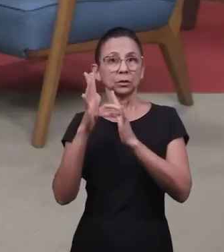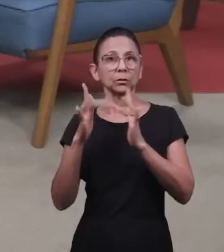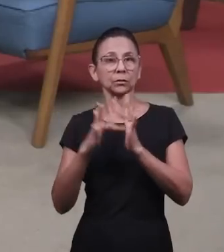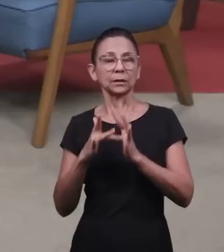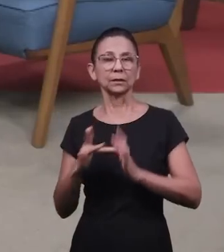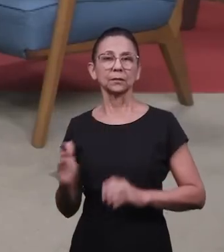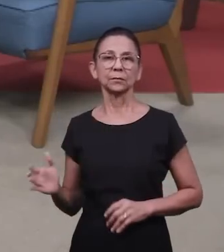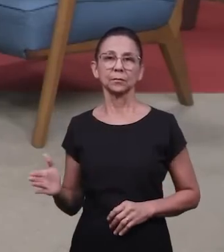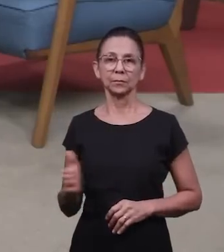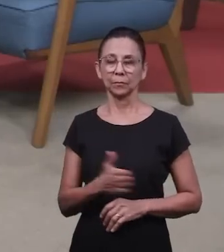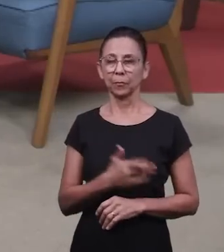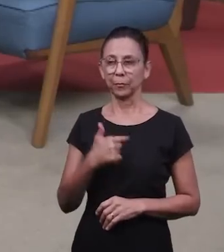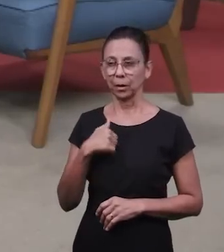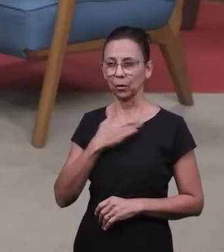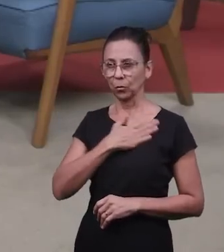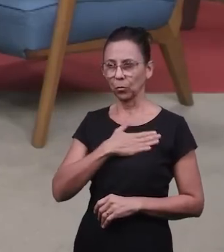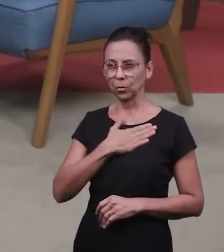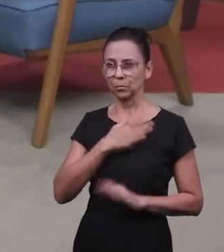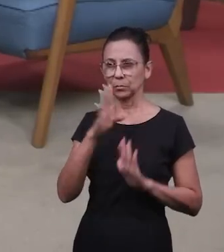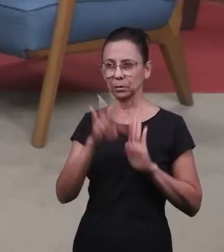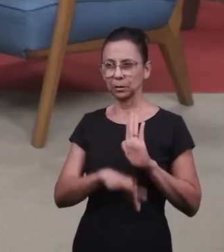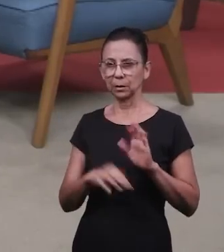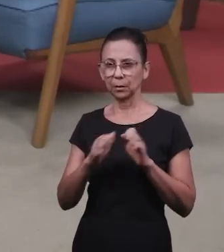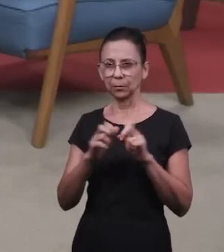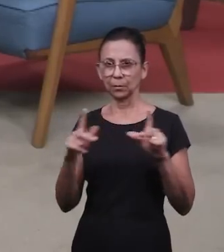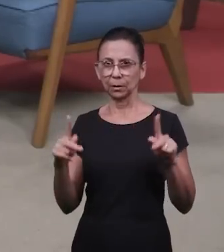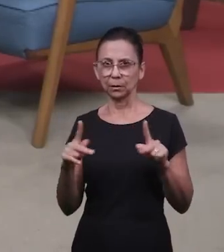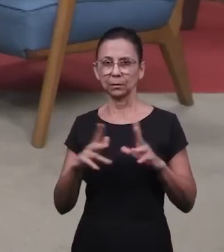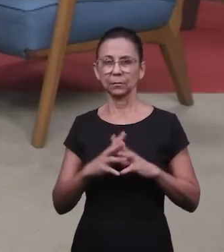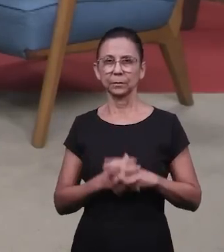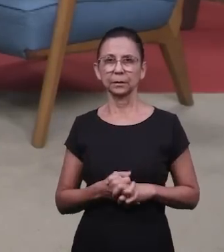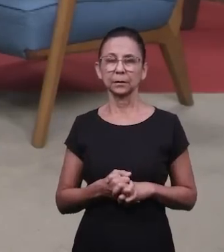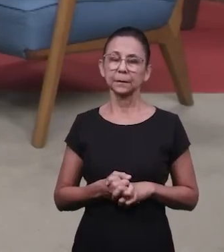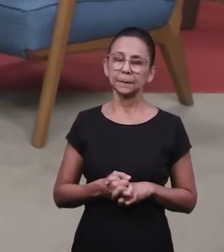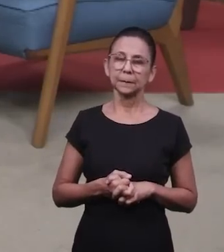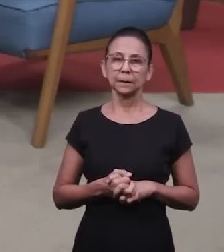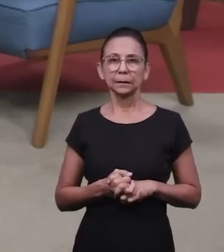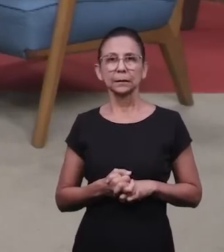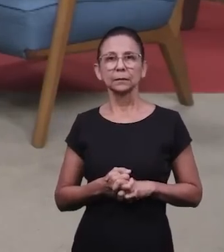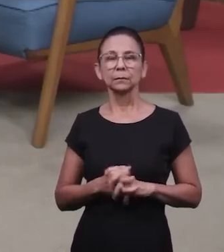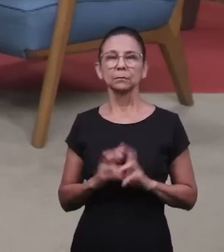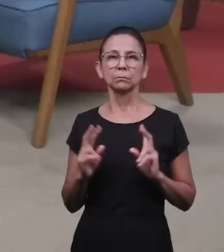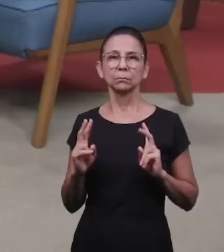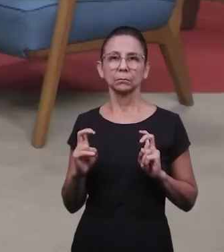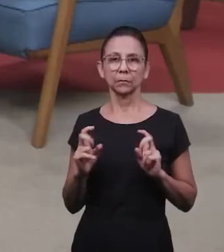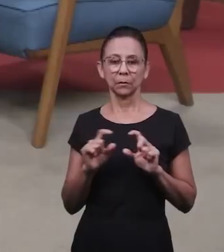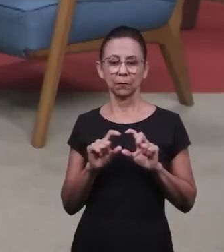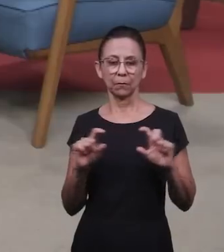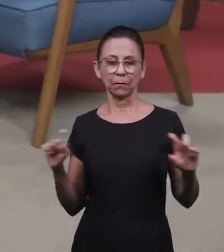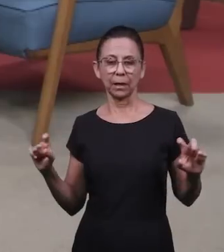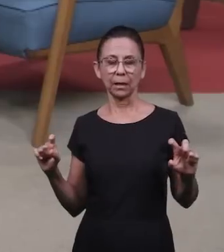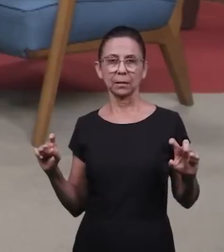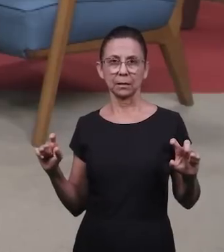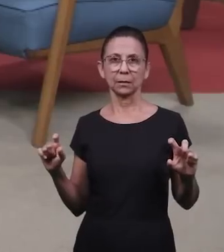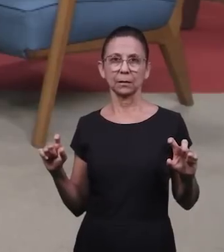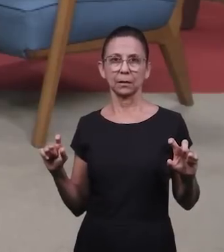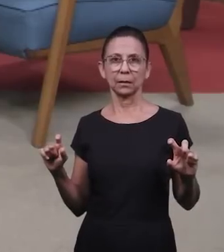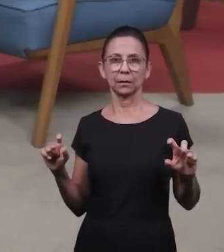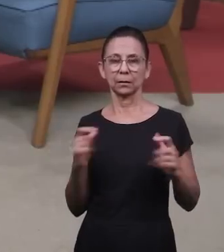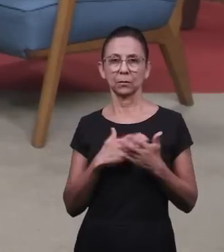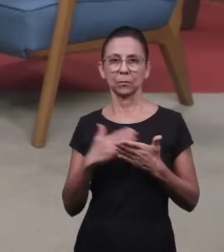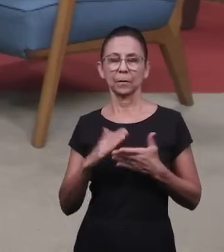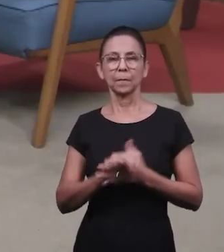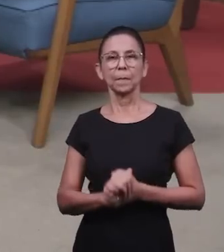eu vou ler um texto no Novo Testamento, no livro de Apocalipse, que eu particularmente gosto muito desse texto. E sobretudo da expressão,